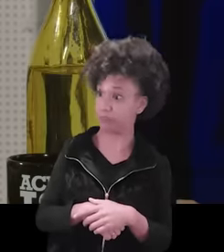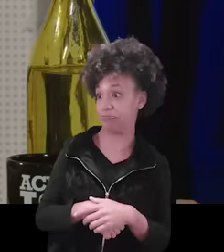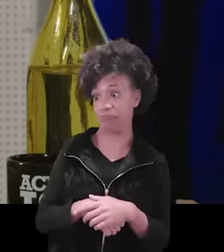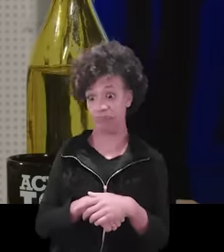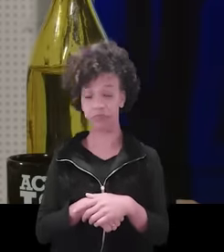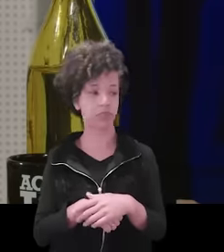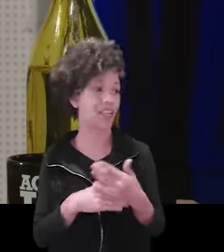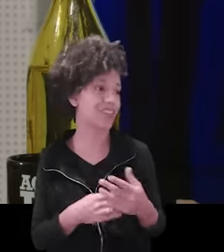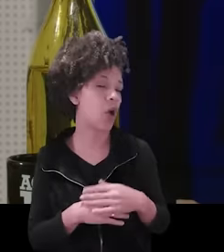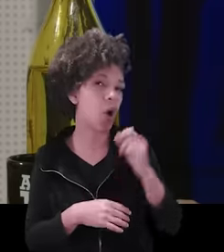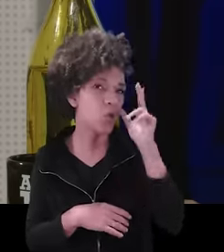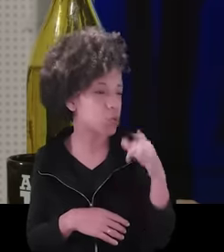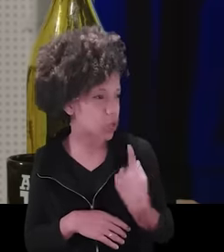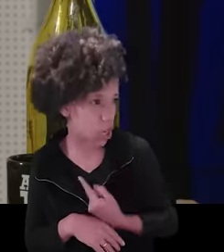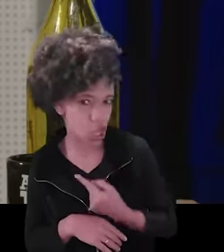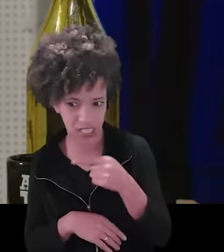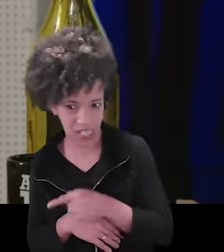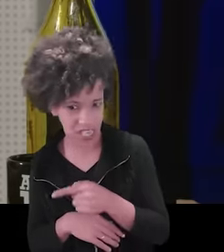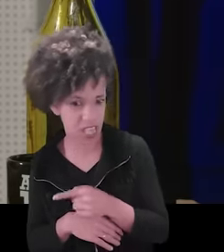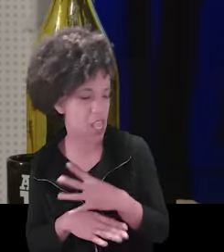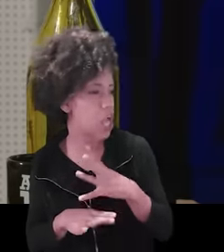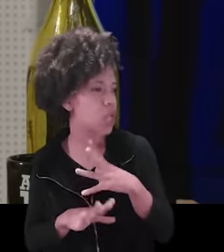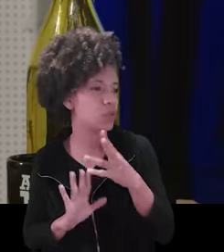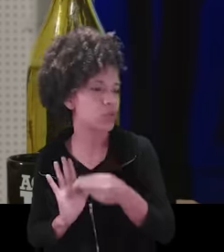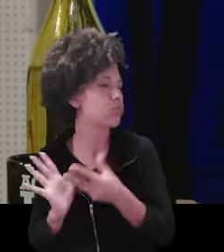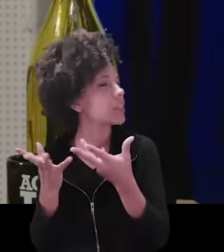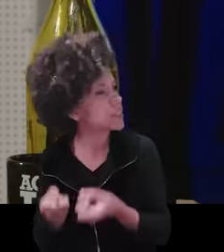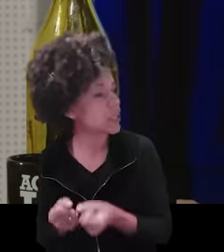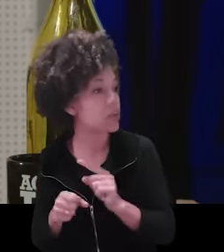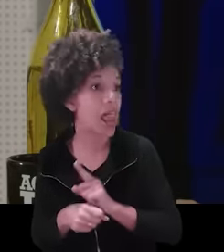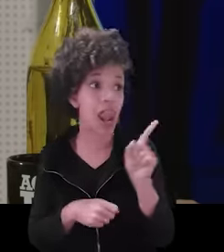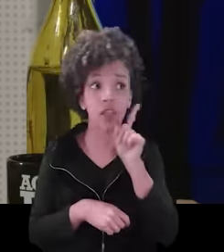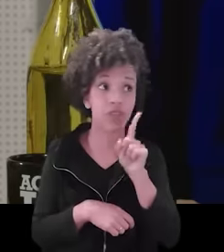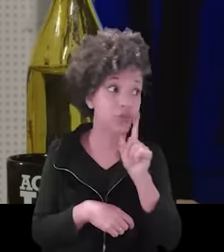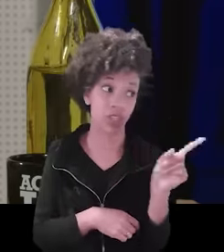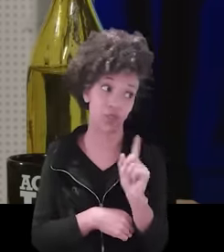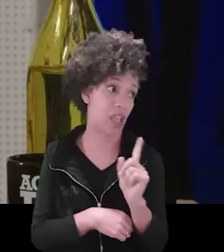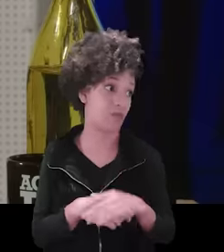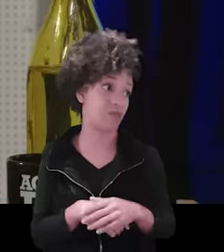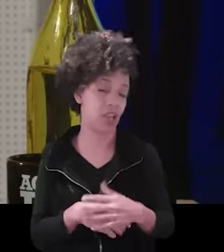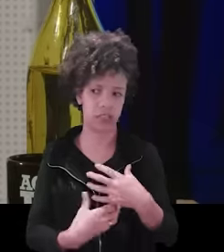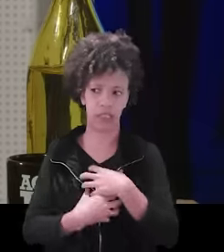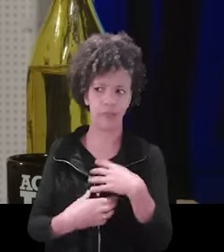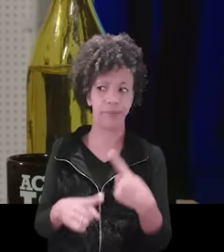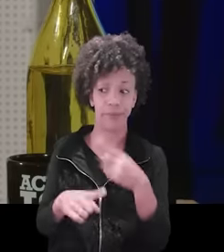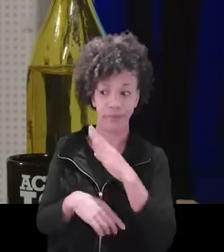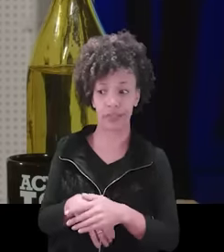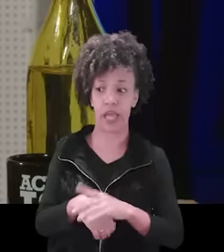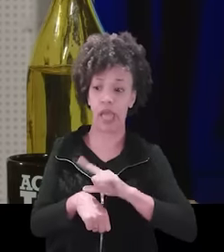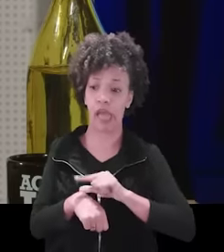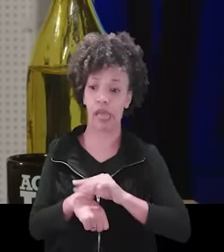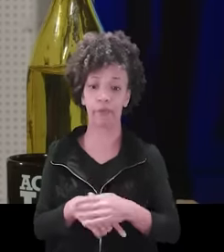brasileiro Então a gente vai com a nossa cultura lá que aqui é tudo muito mais tolerável e lá não é E aí eles entendem isso